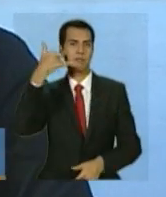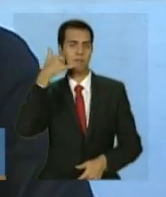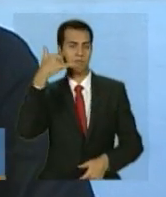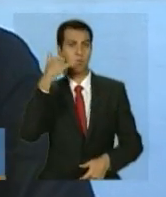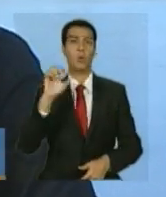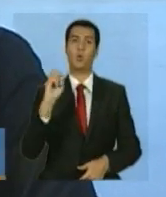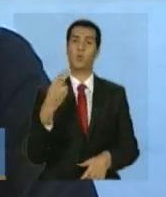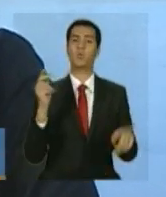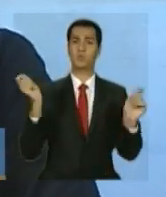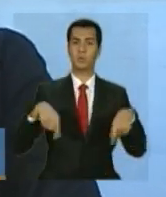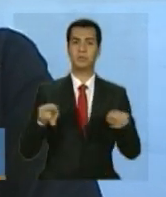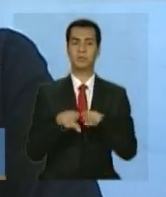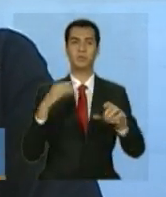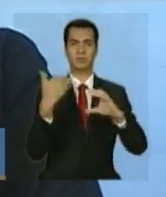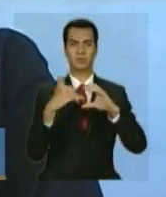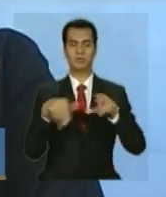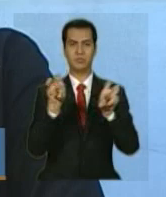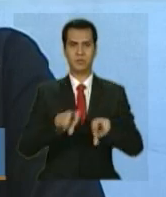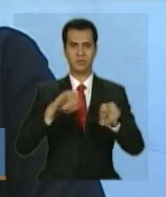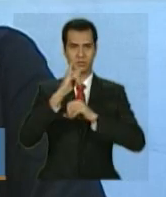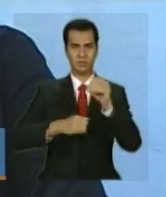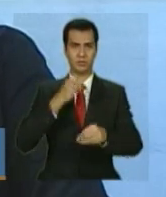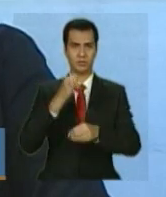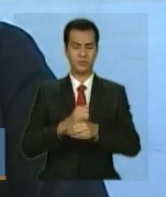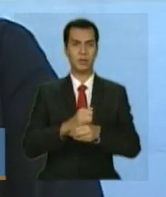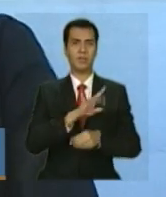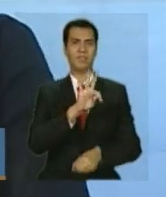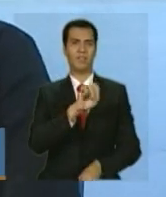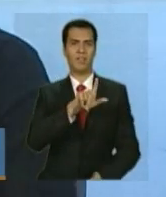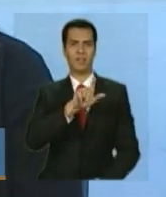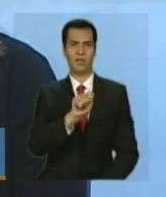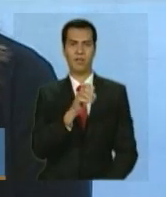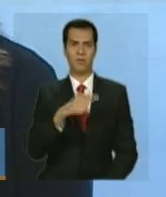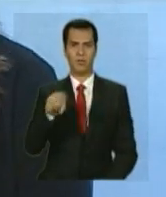3799-5863, 5864, 5867,